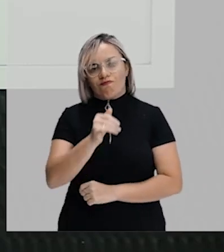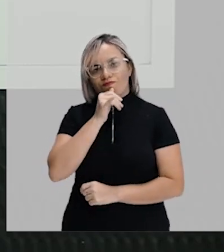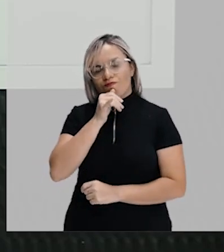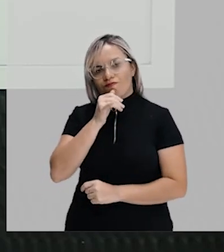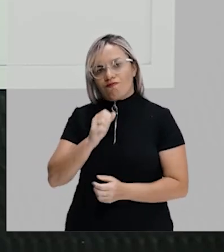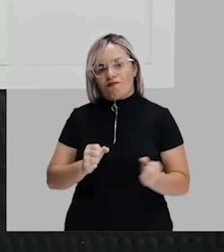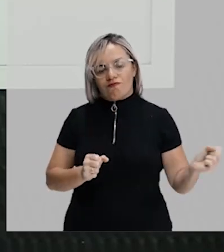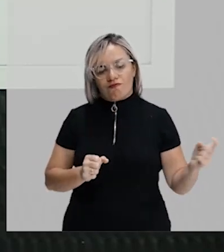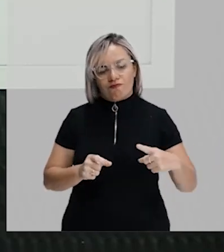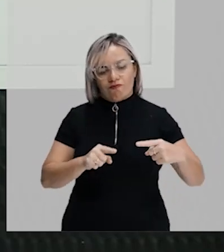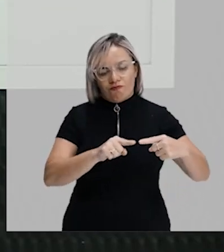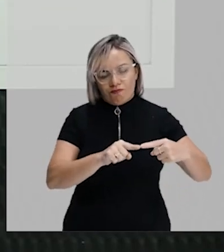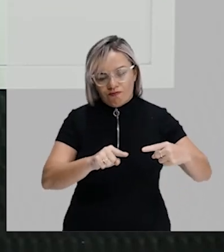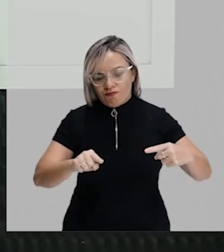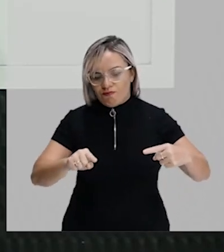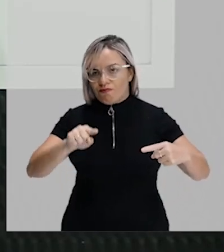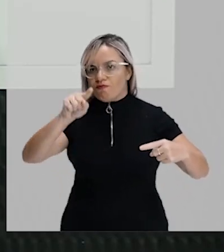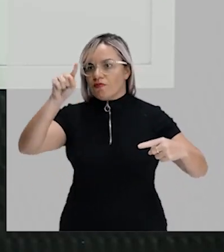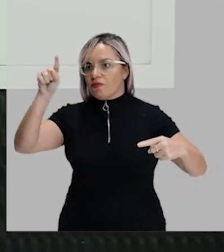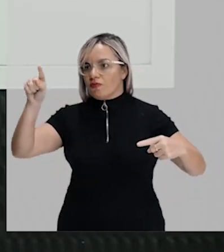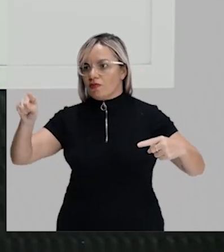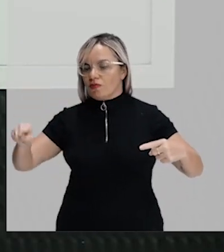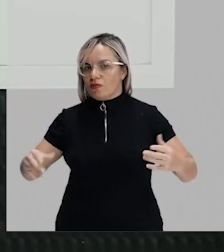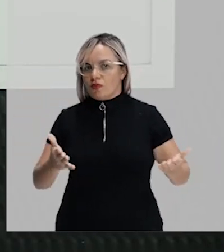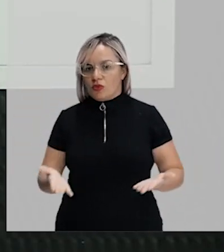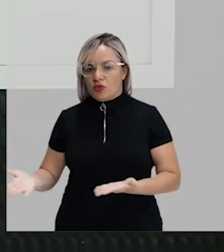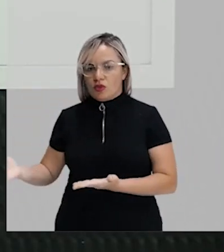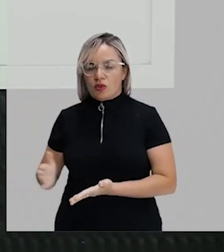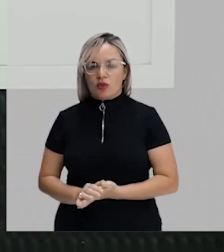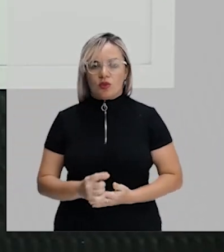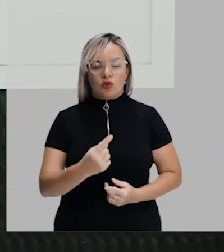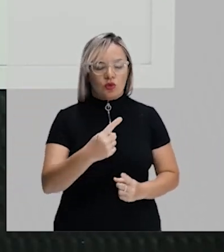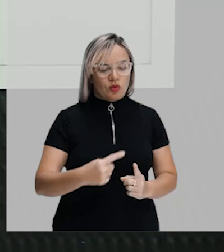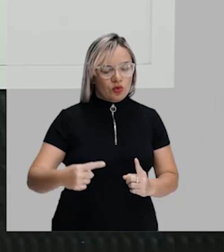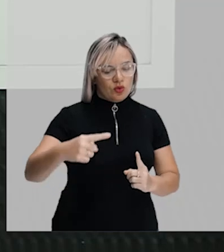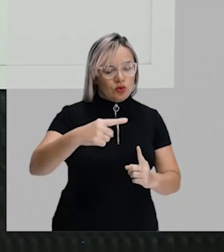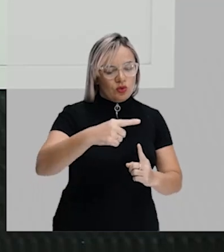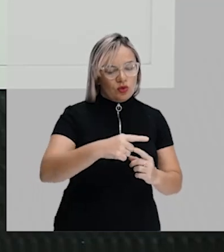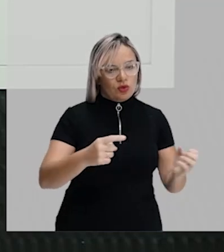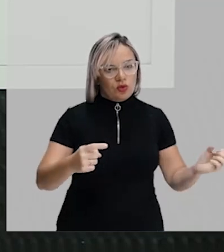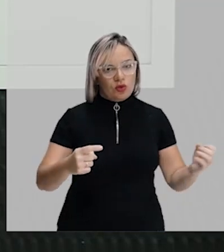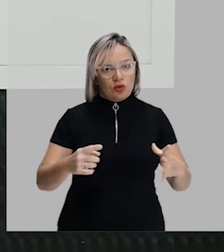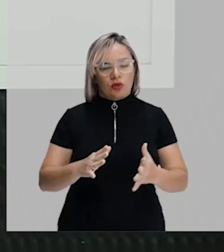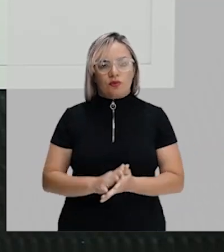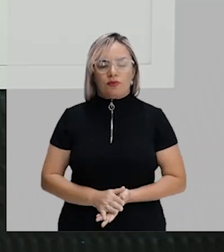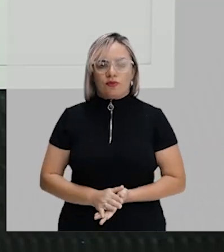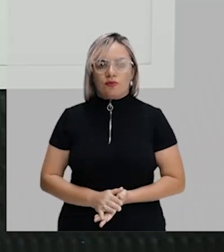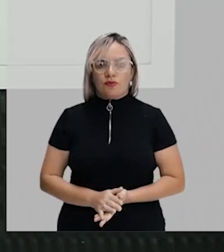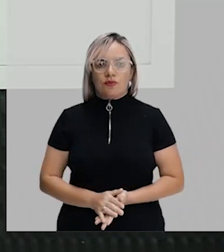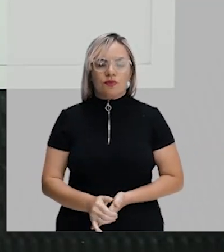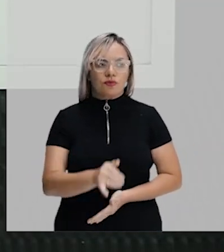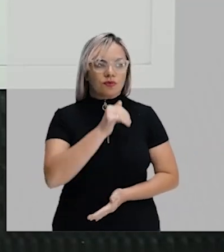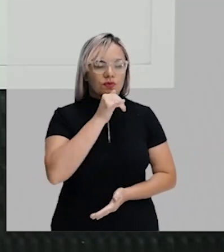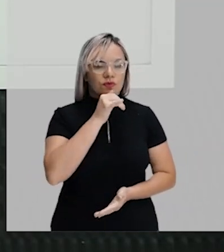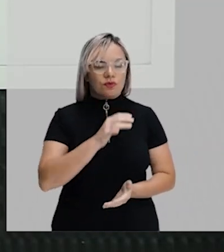ok? Então nós temos aqui um tipo de lançamento. Então vamos supor que seja uma bola, né?